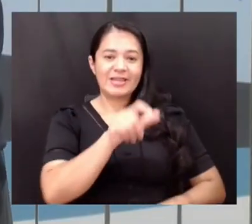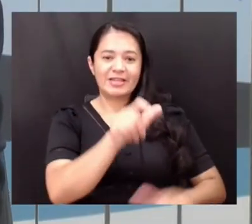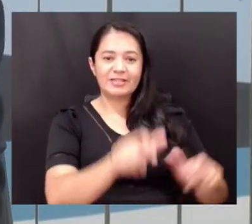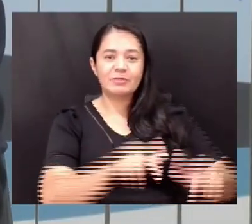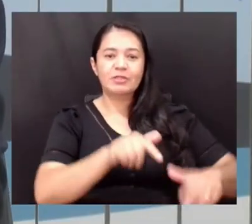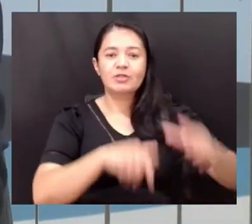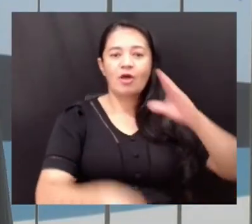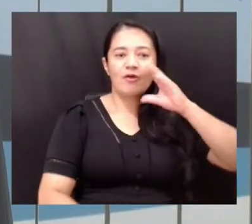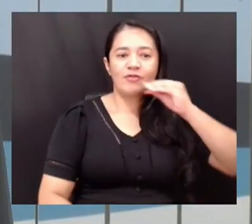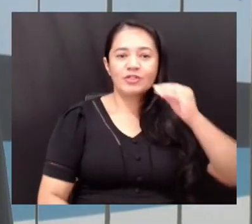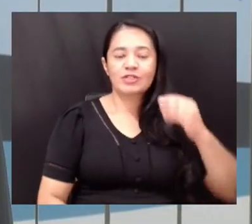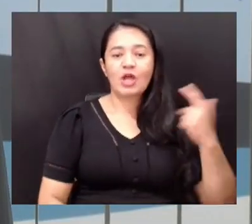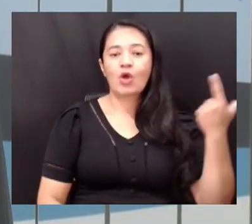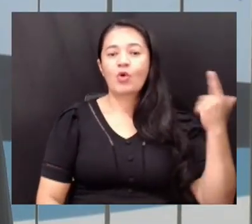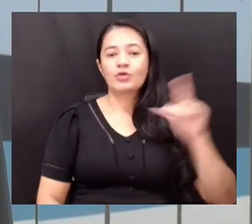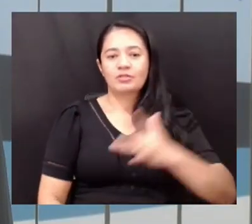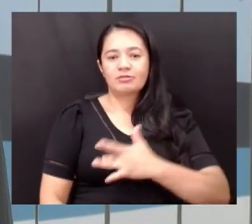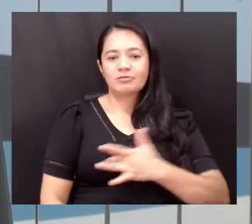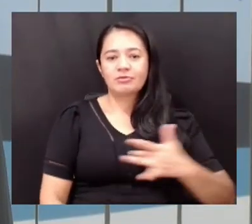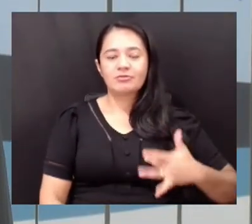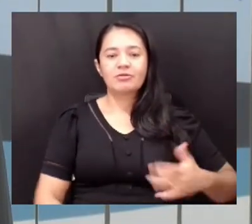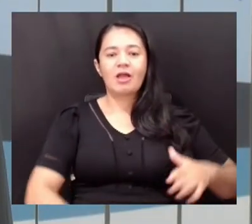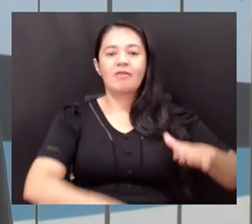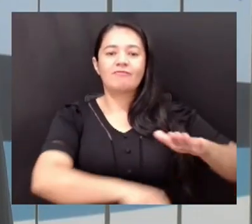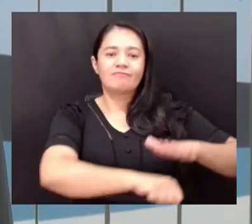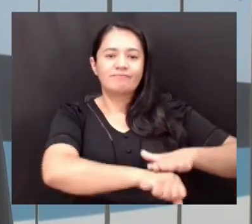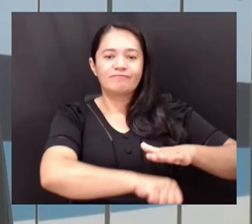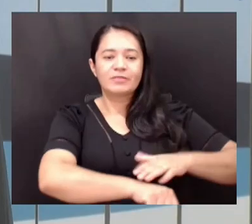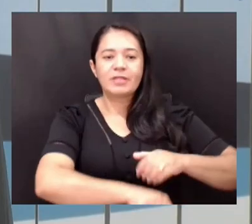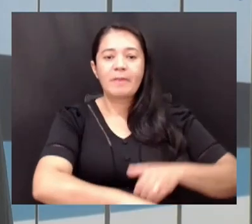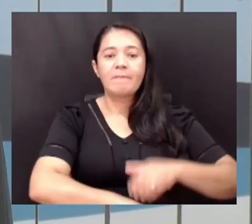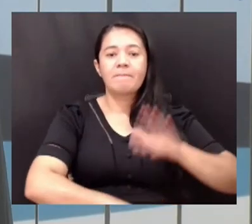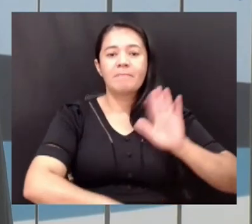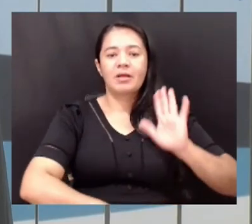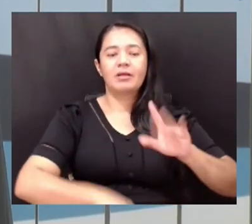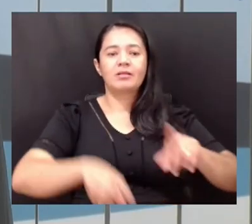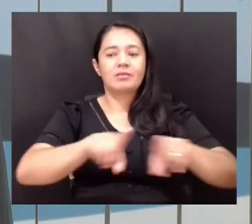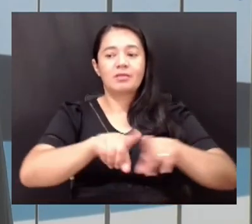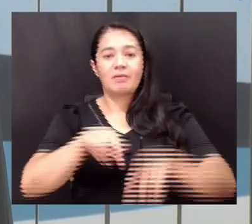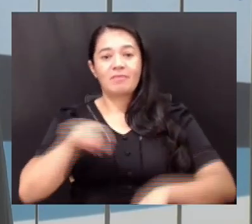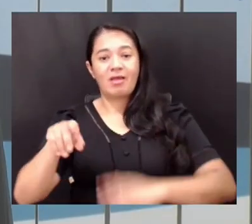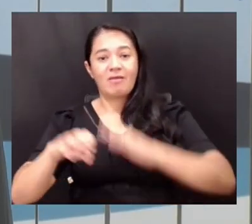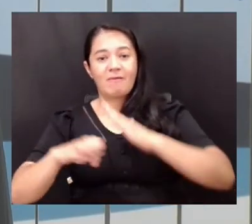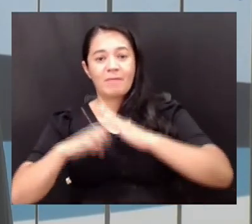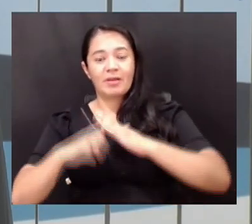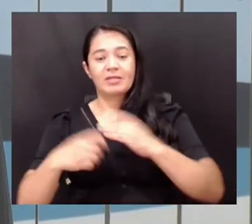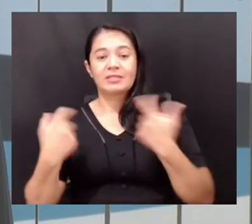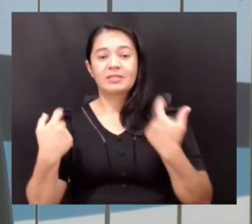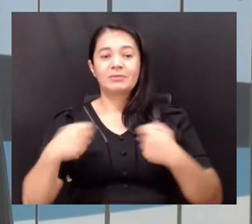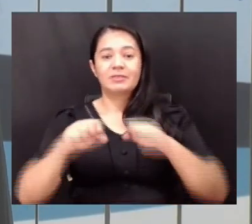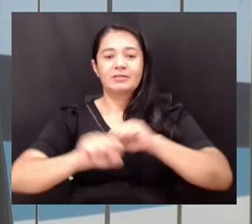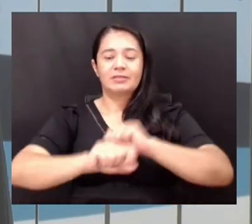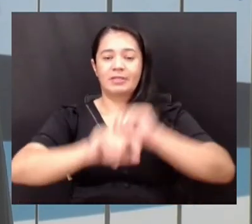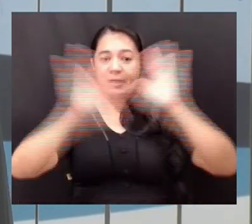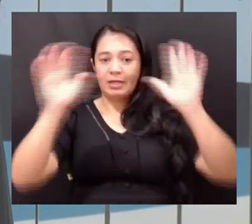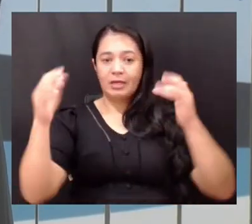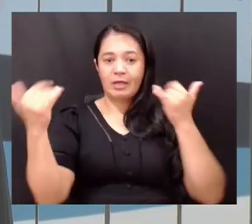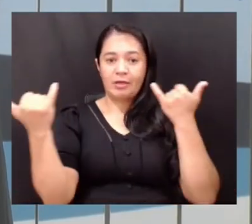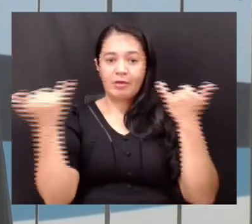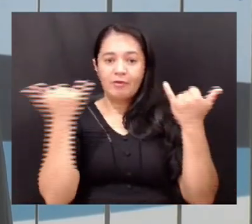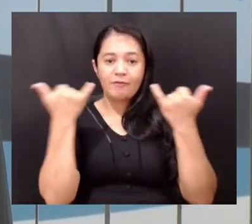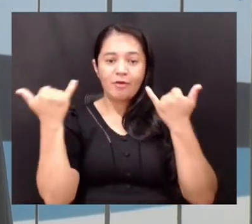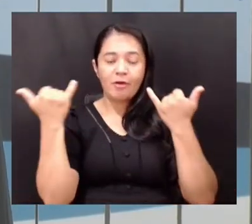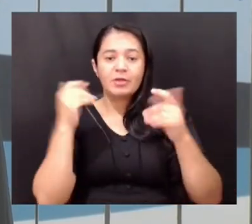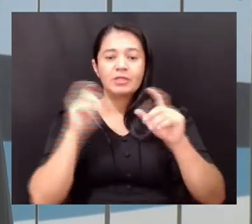produzir mais. E também na transparência, ela poder mostrar nos seus dados que realmente ela tem